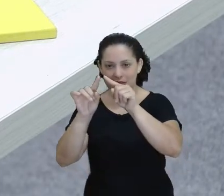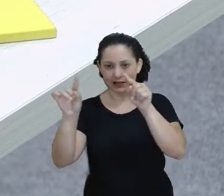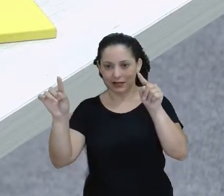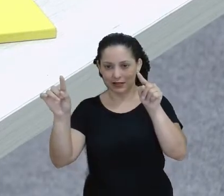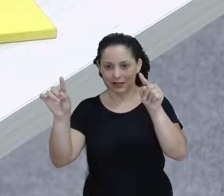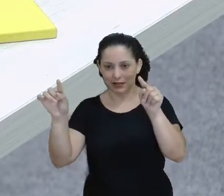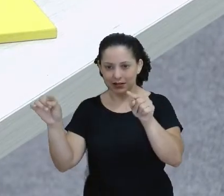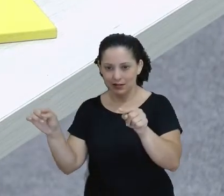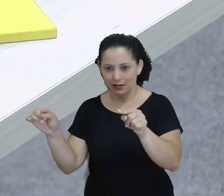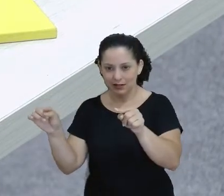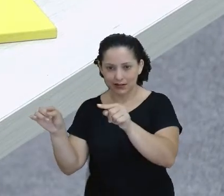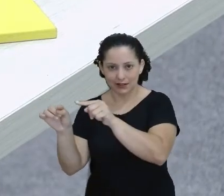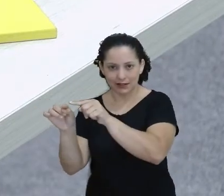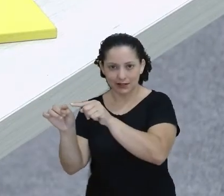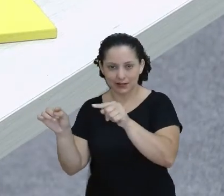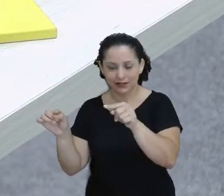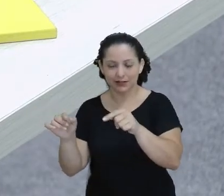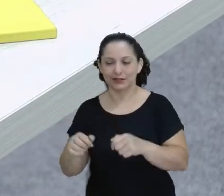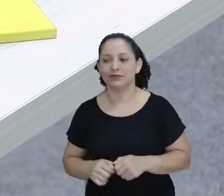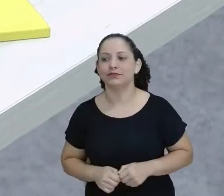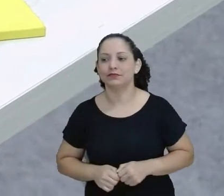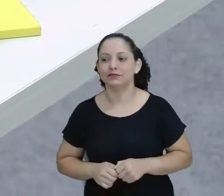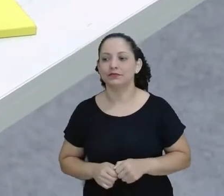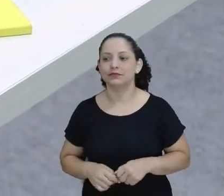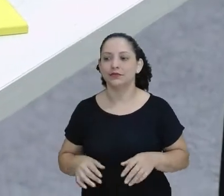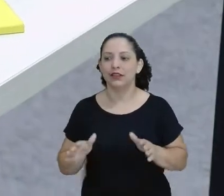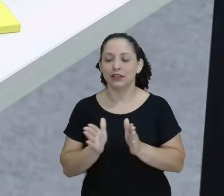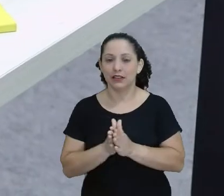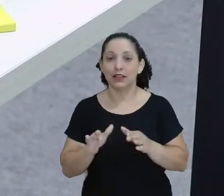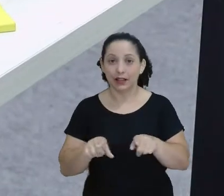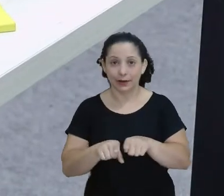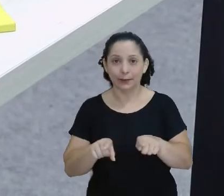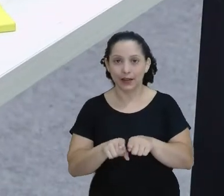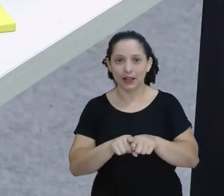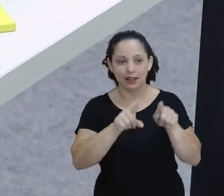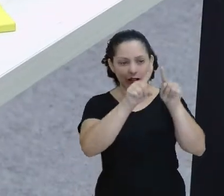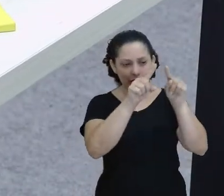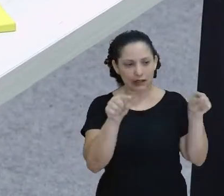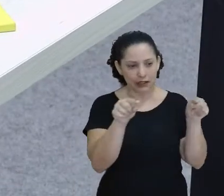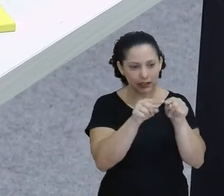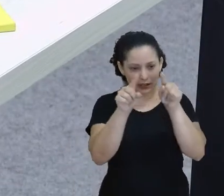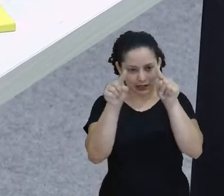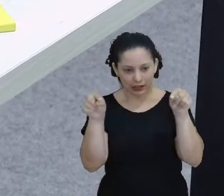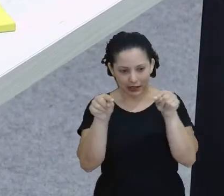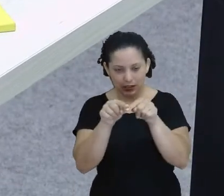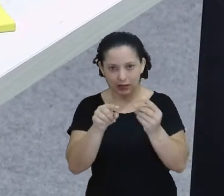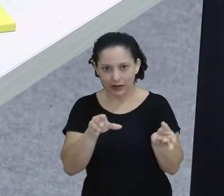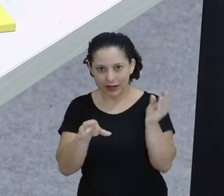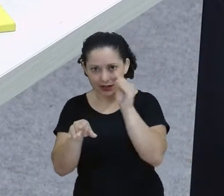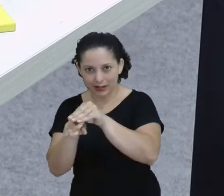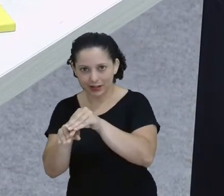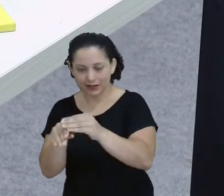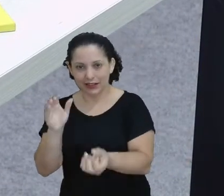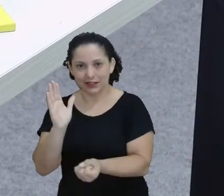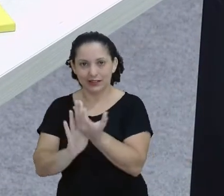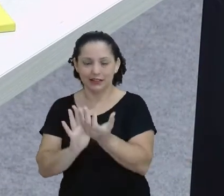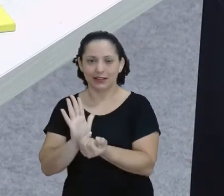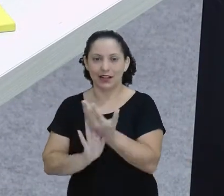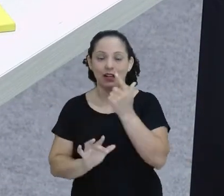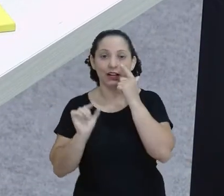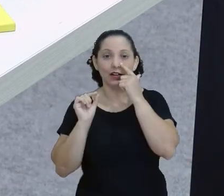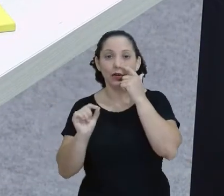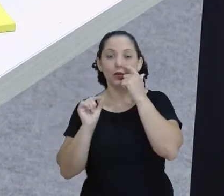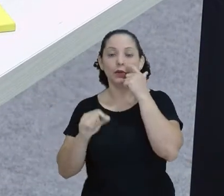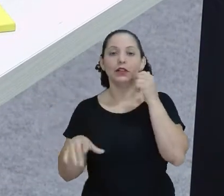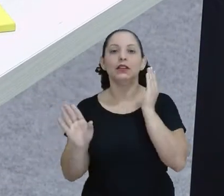eu sobrepor também, eu vou ter aqui, ó, mais uma unidade de área. Qual é a conclusão que a gente